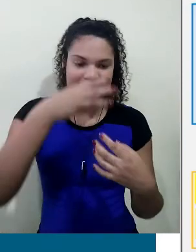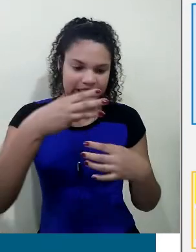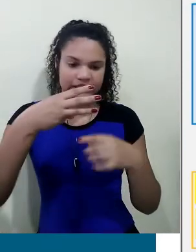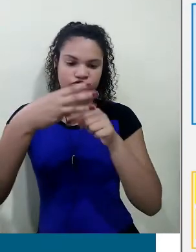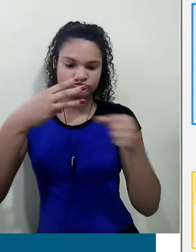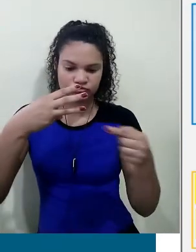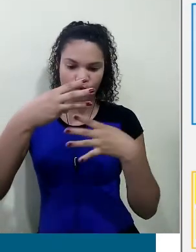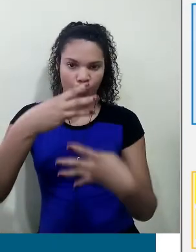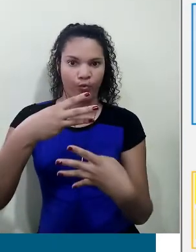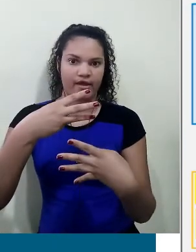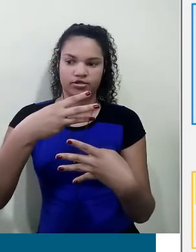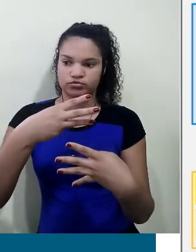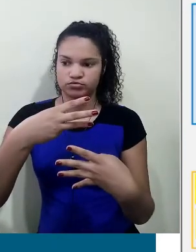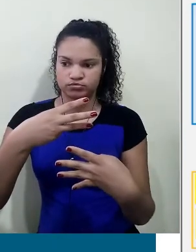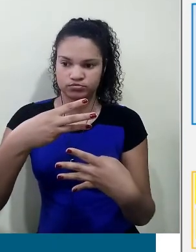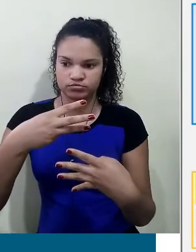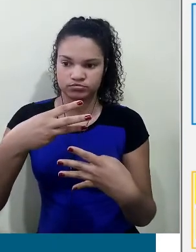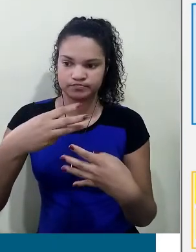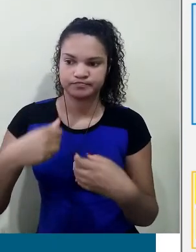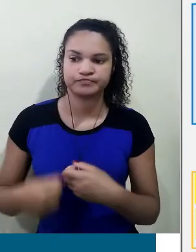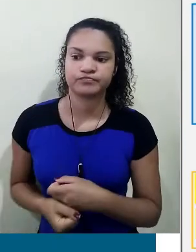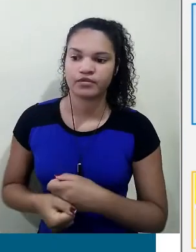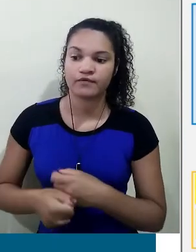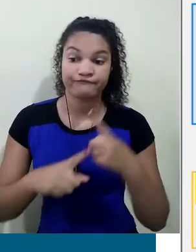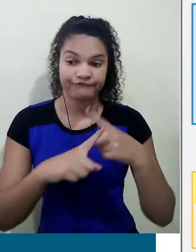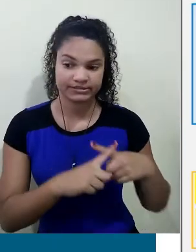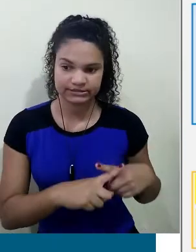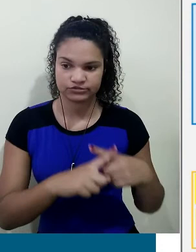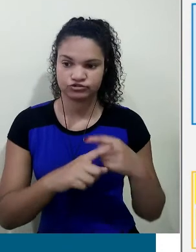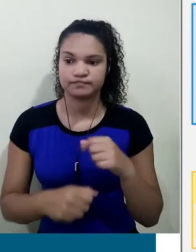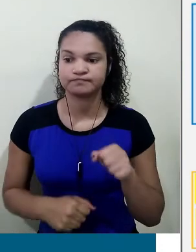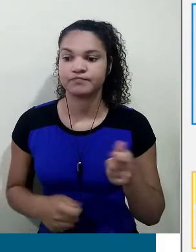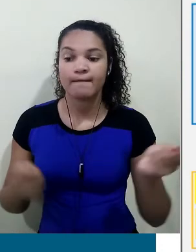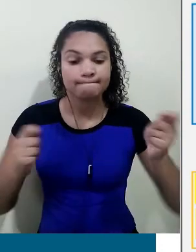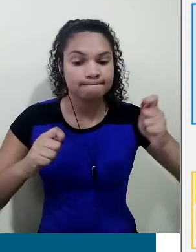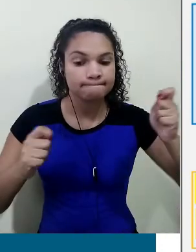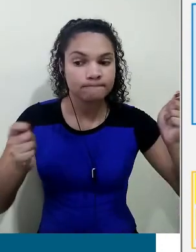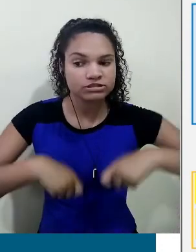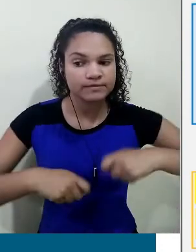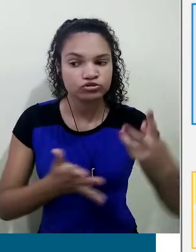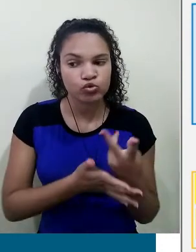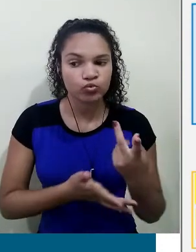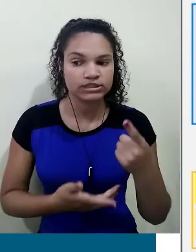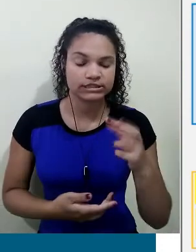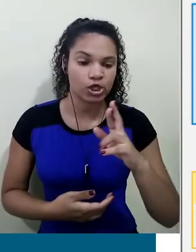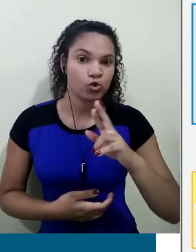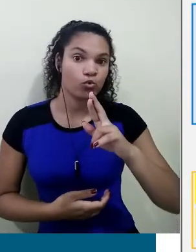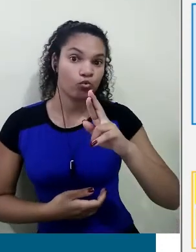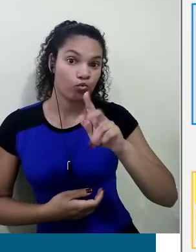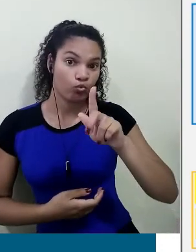de sementes amarelas, nós temos uma probabilidade de 3 sobre 4, vezes a probabilidade de indivíduos com